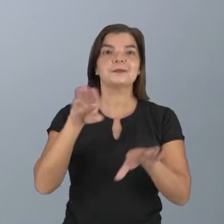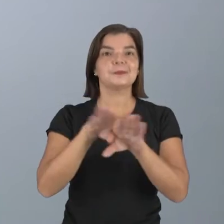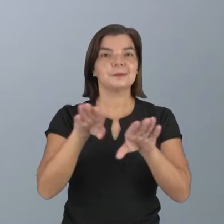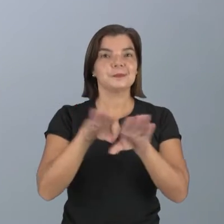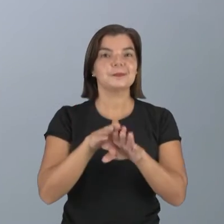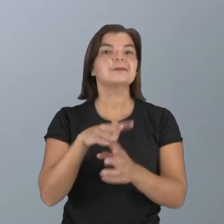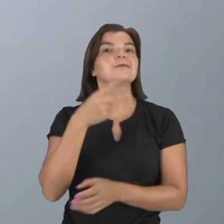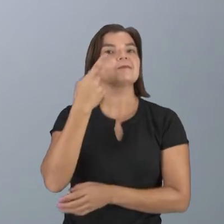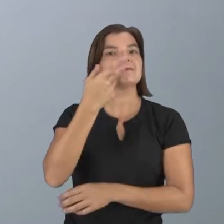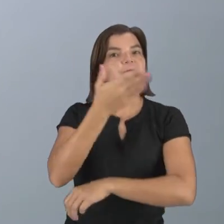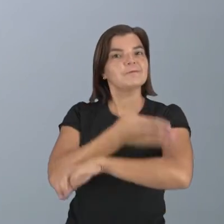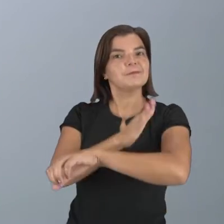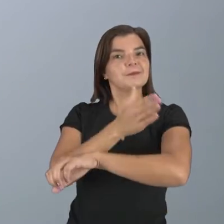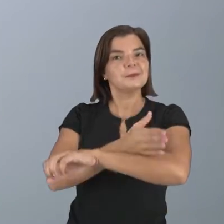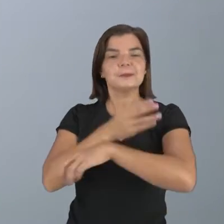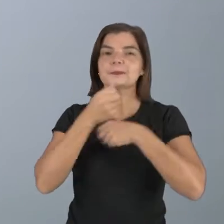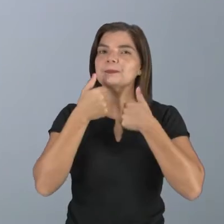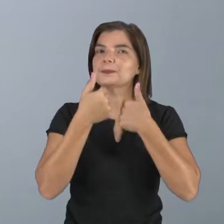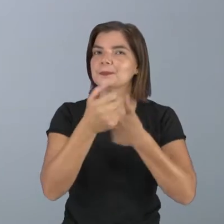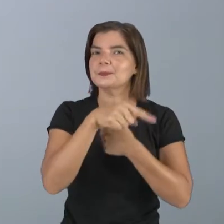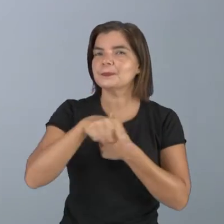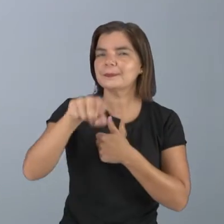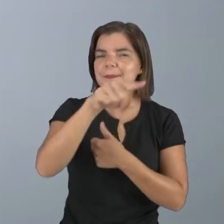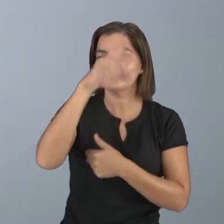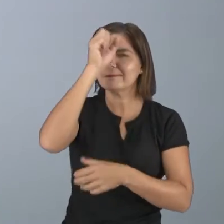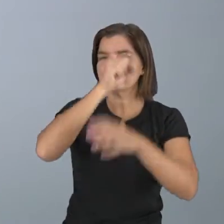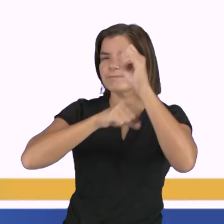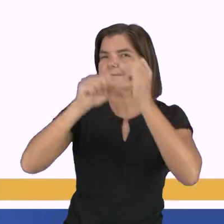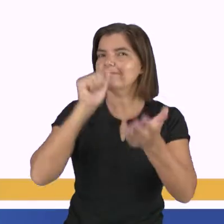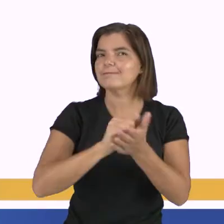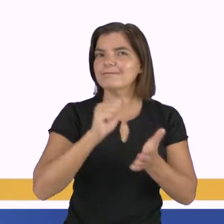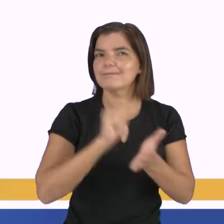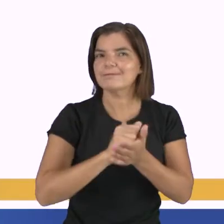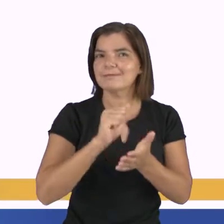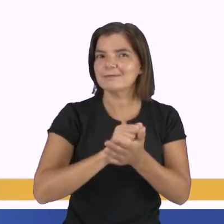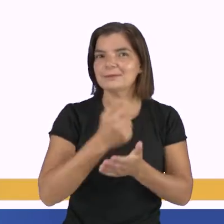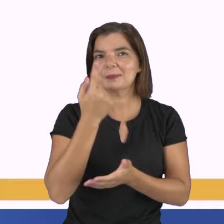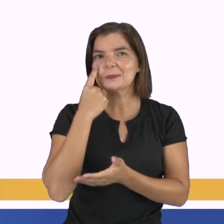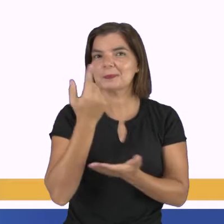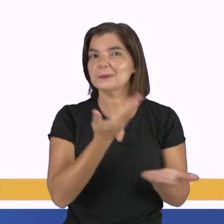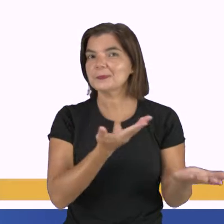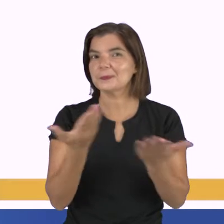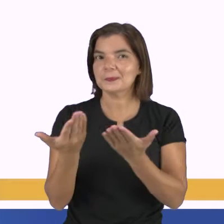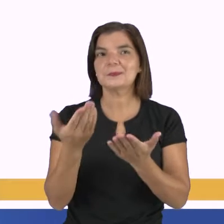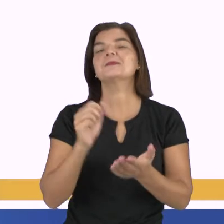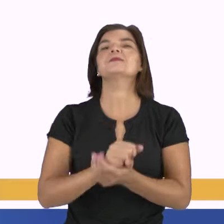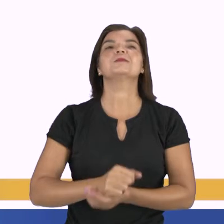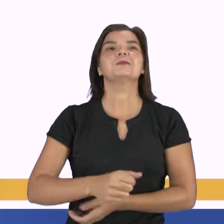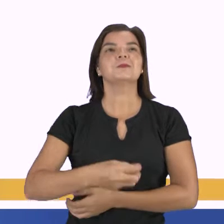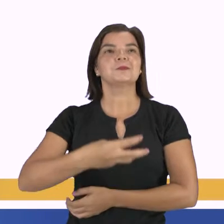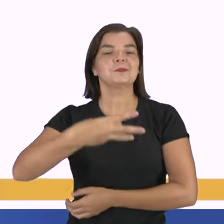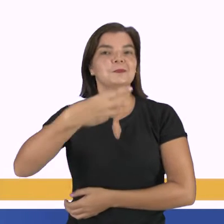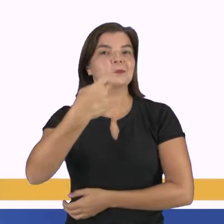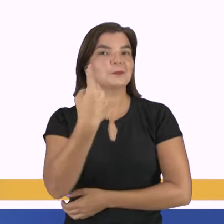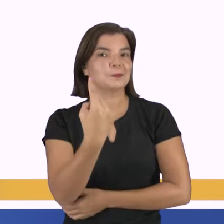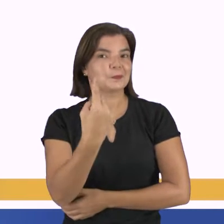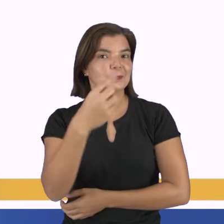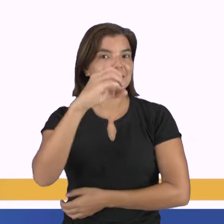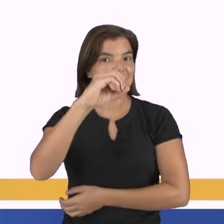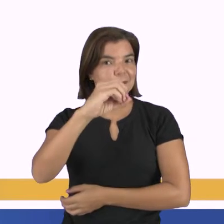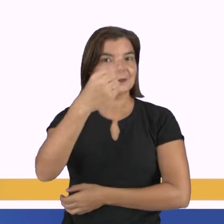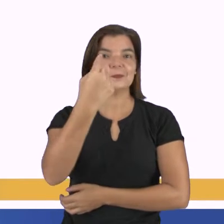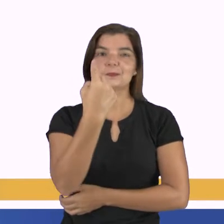la pronunciación. ¿Está bien? Entonces, mira con el profe. Tenemos el 0, 1